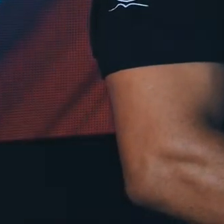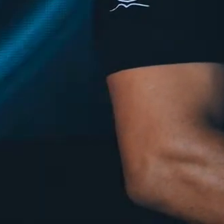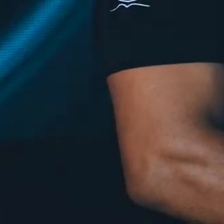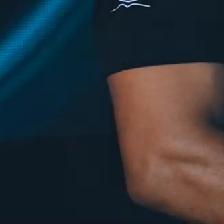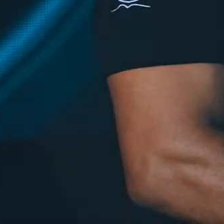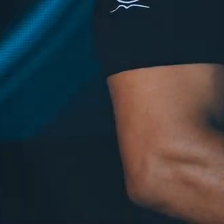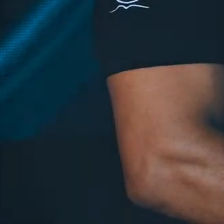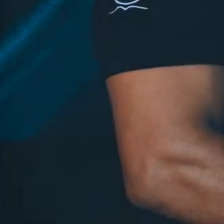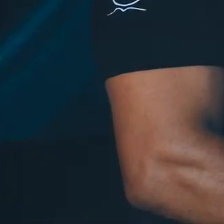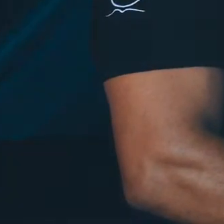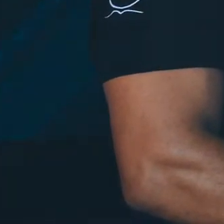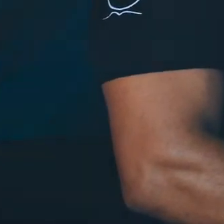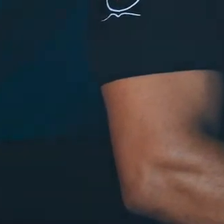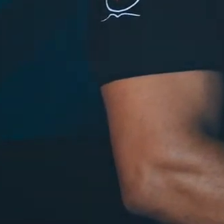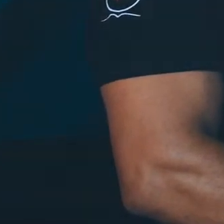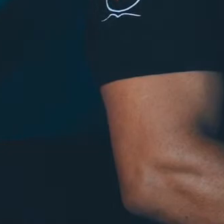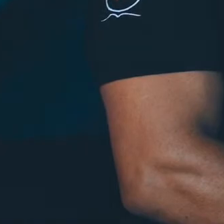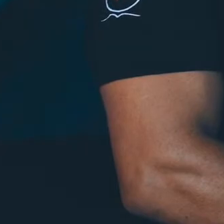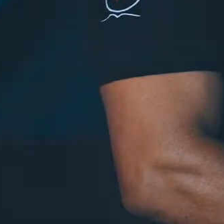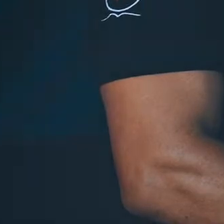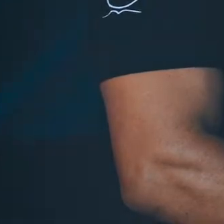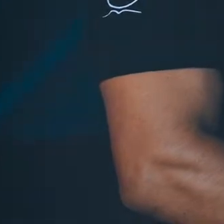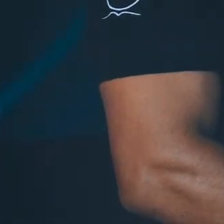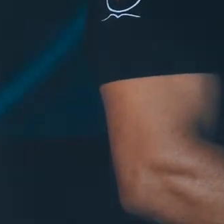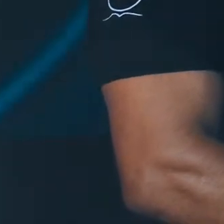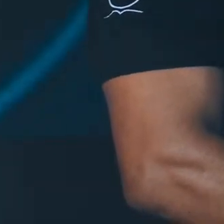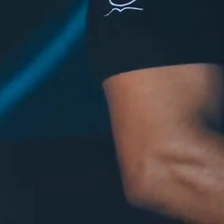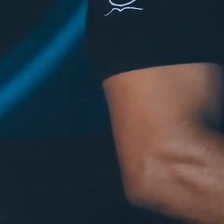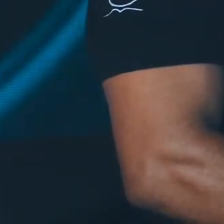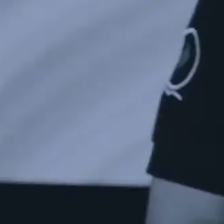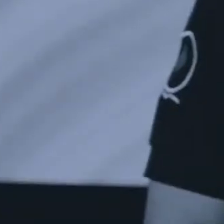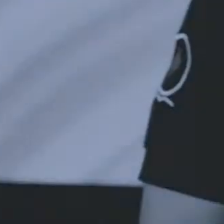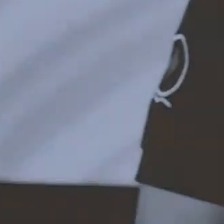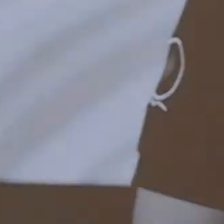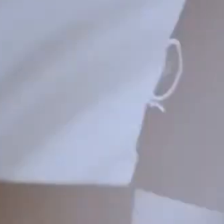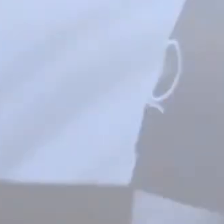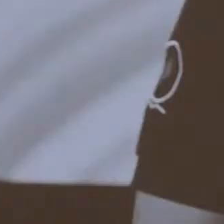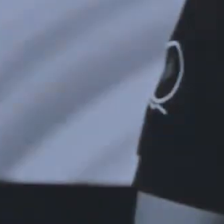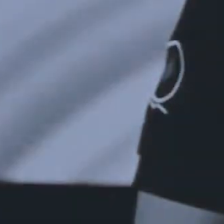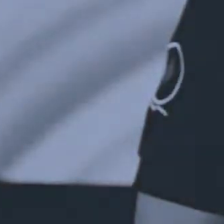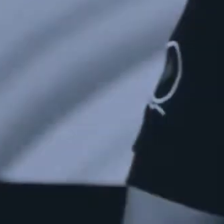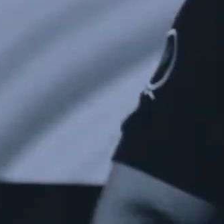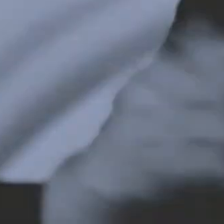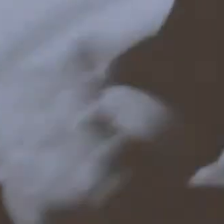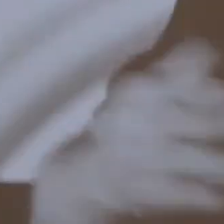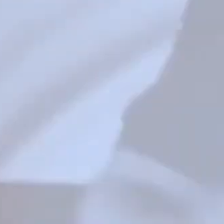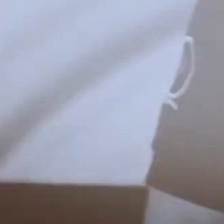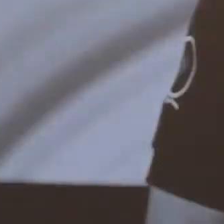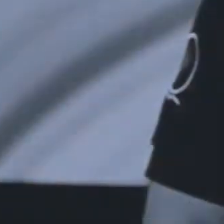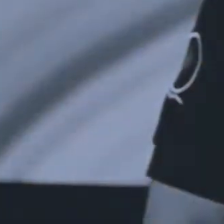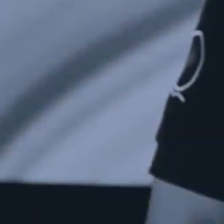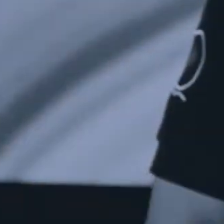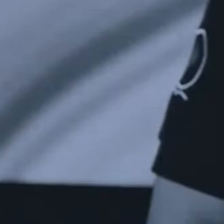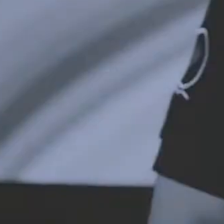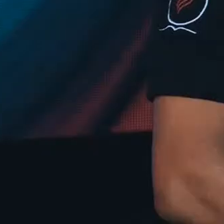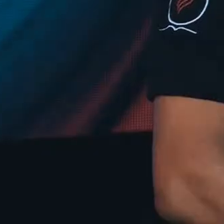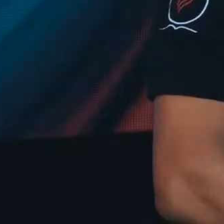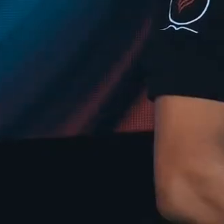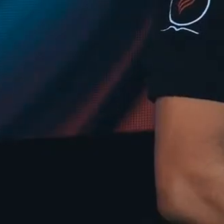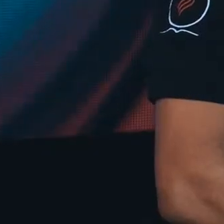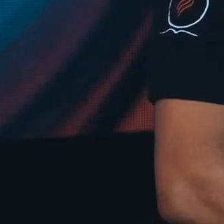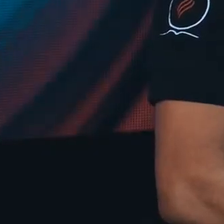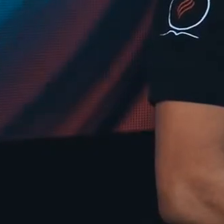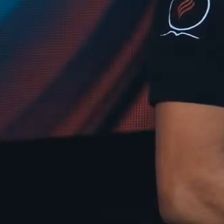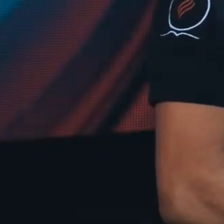o Departamento de Família da ADVEC. E nós temos um convite para você. Venha fazer parte das atividades do nosso departamento, que